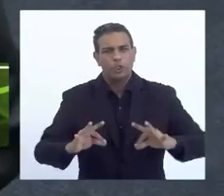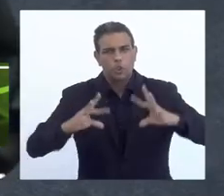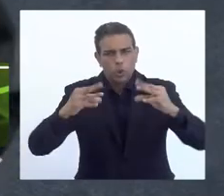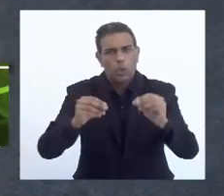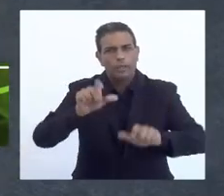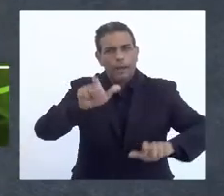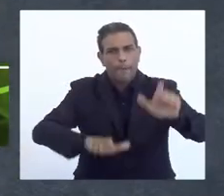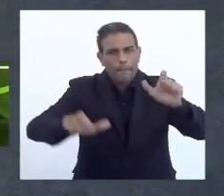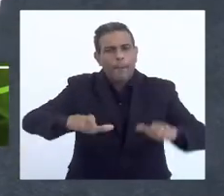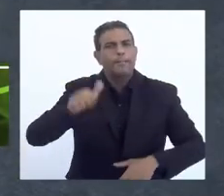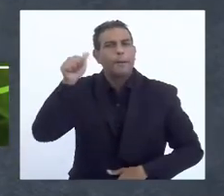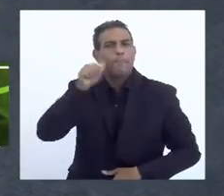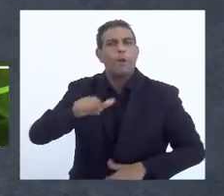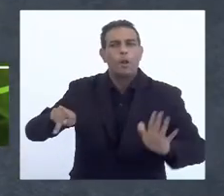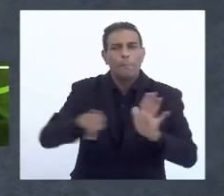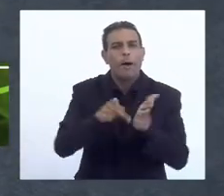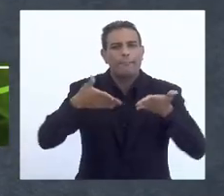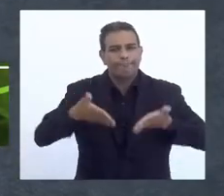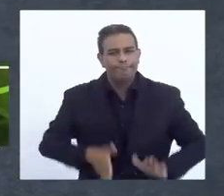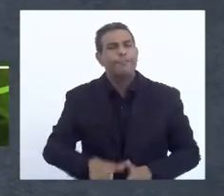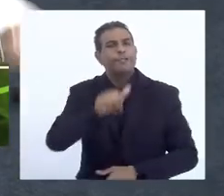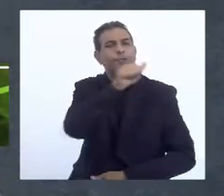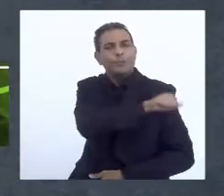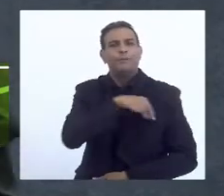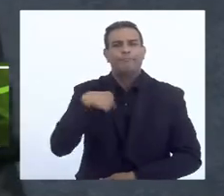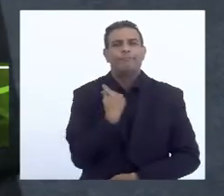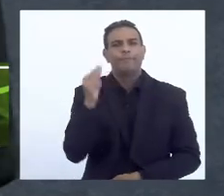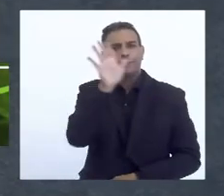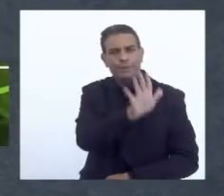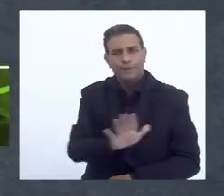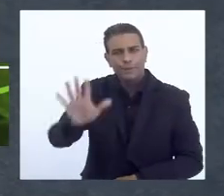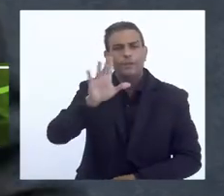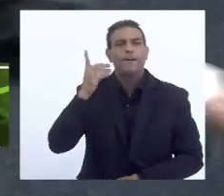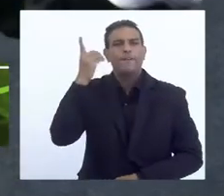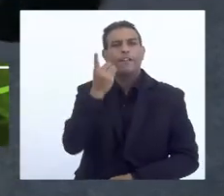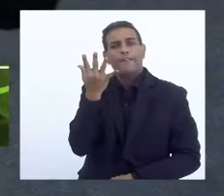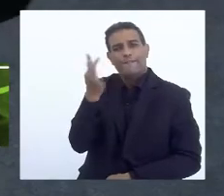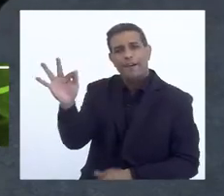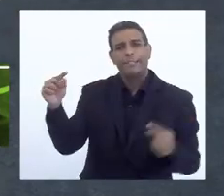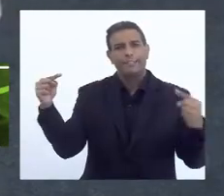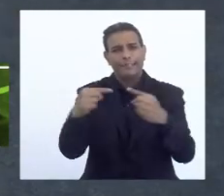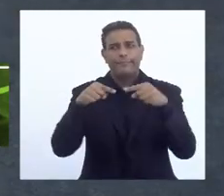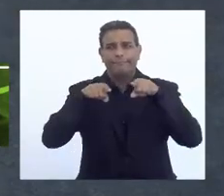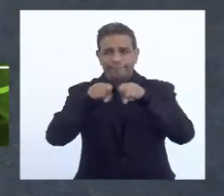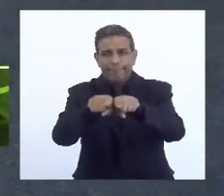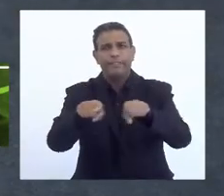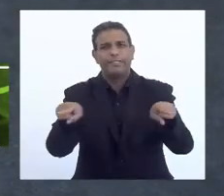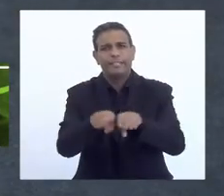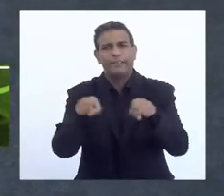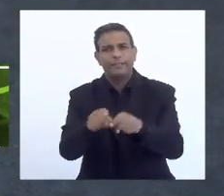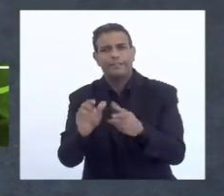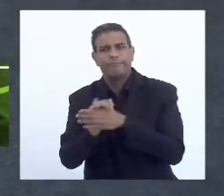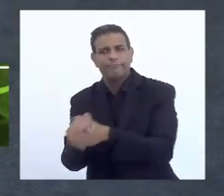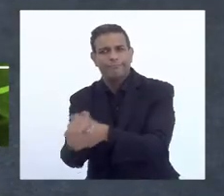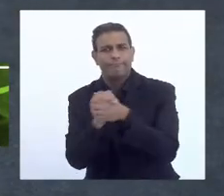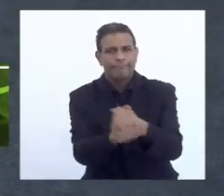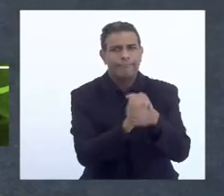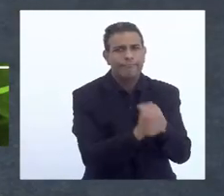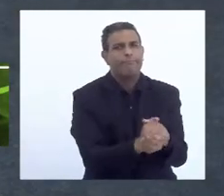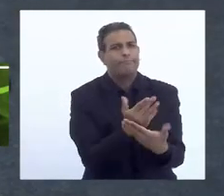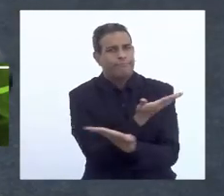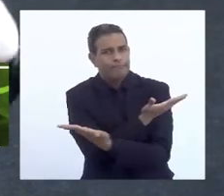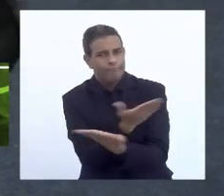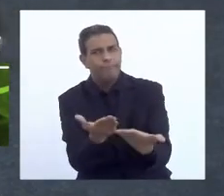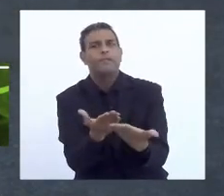nossas mulheres do Estado e nacionalmente, porque nós temos deputadas federais também, deixando também um abraço à deputada